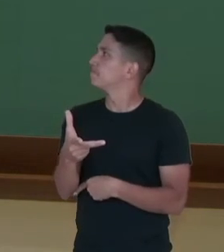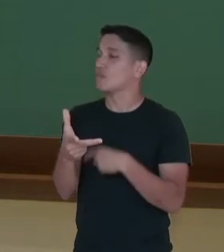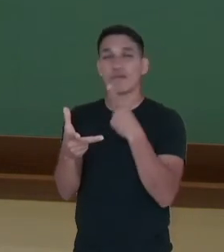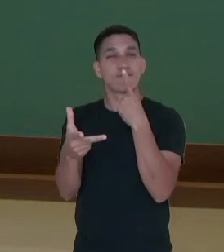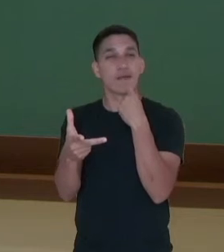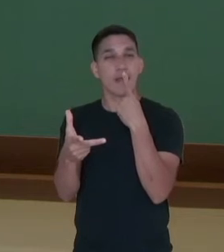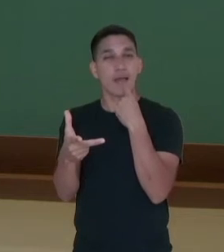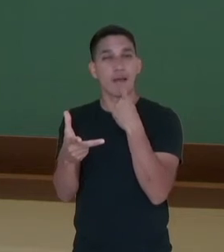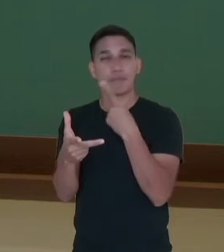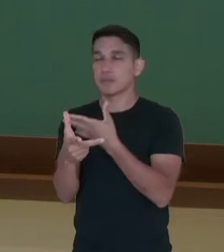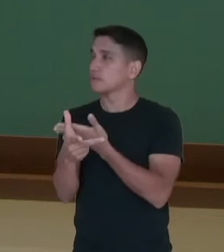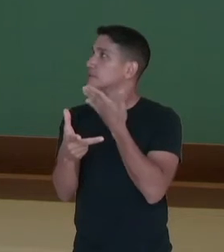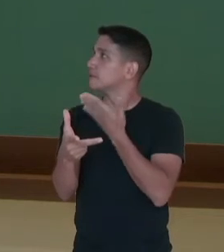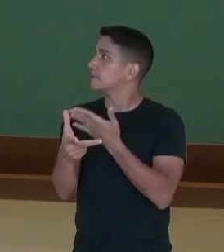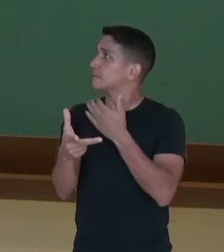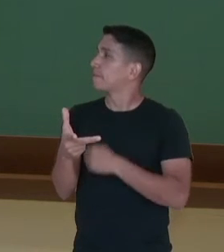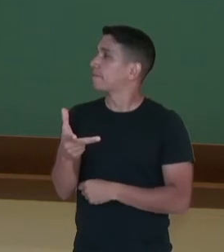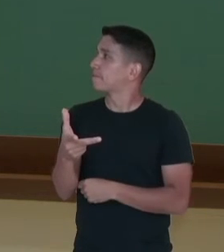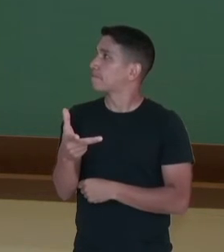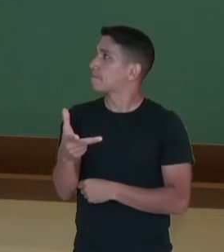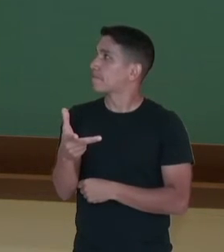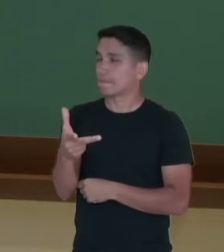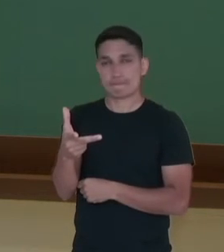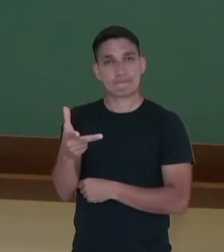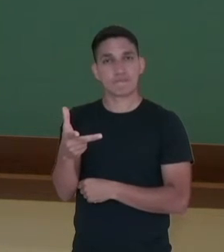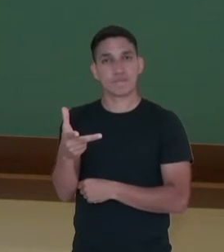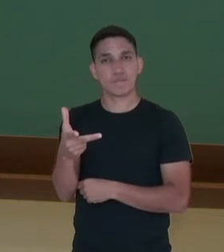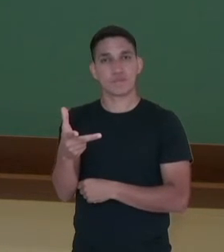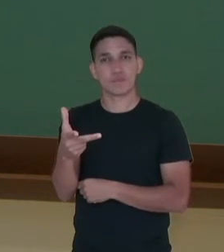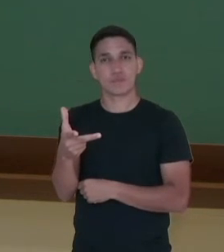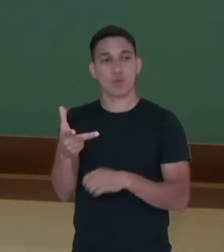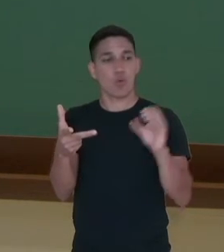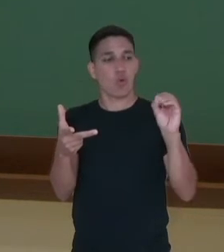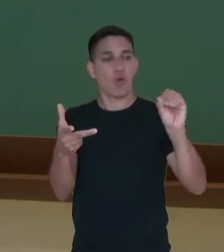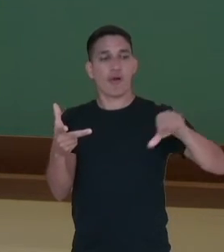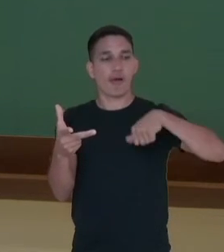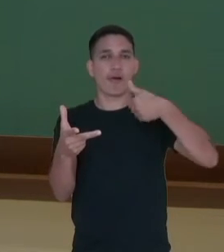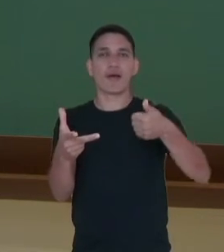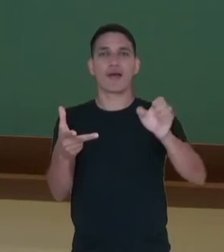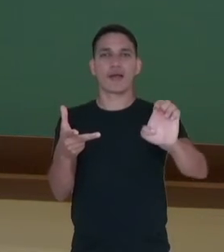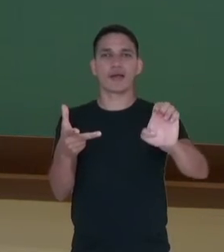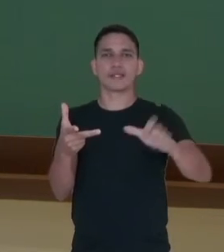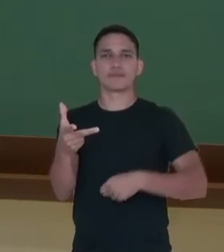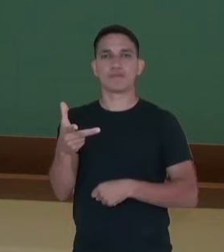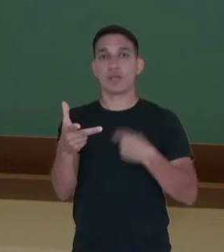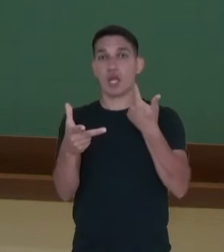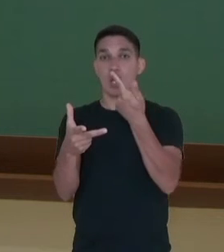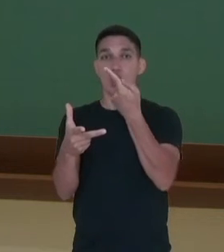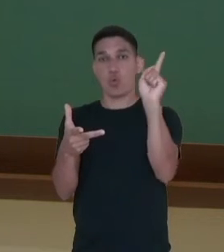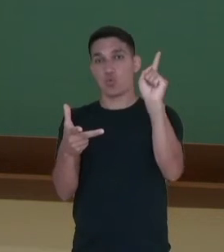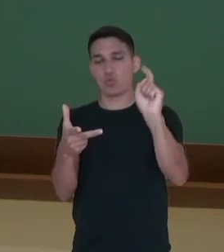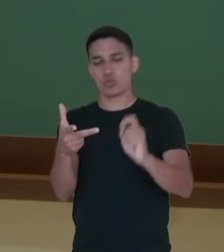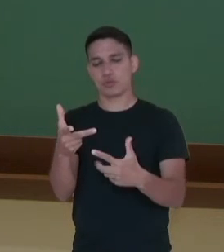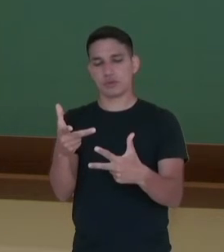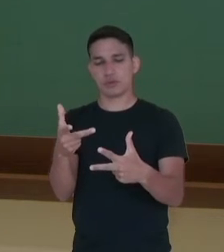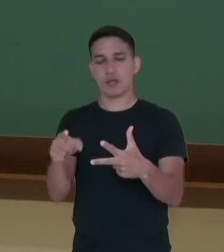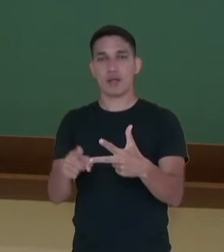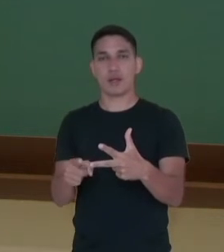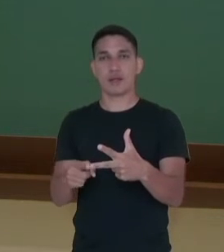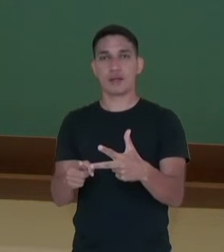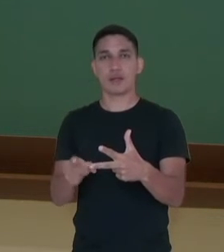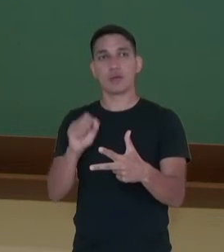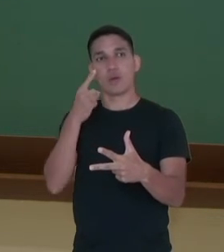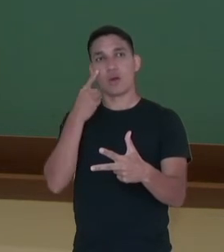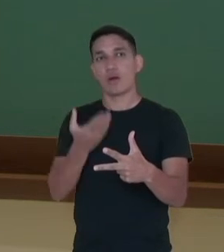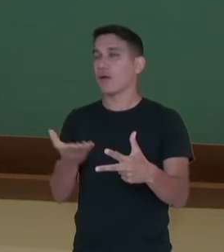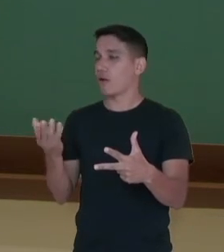tu duermes, ele duerme. O O vira o E. E na última pessoa, também a terceira pessoa ali